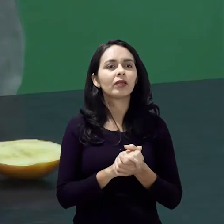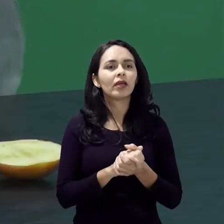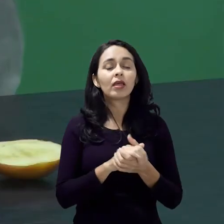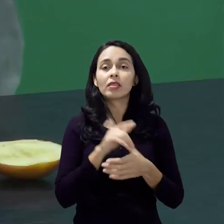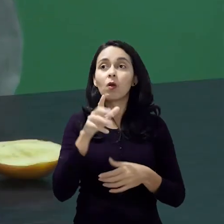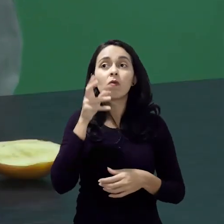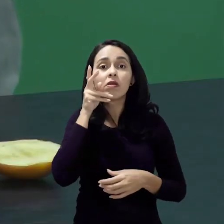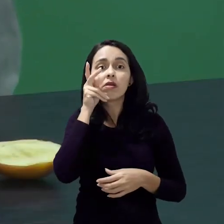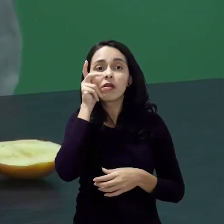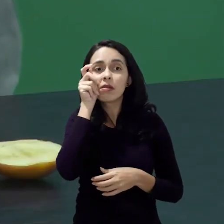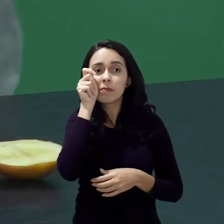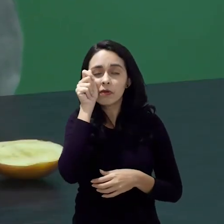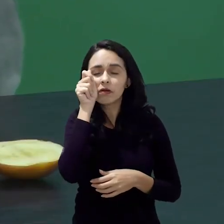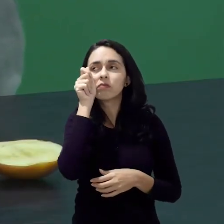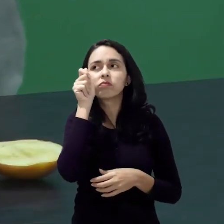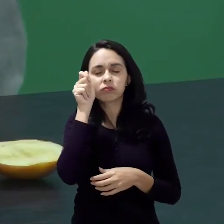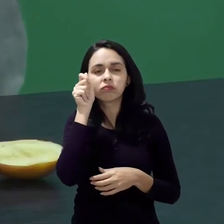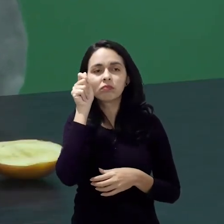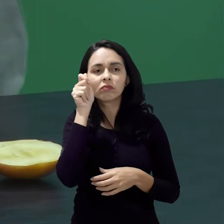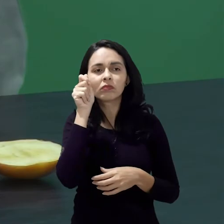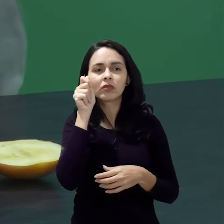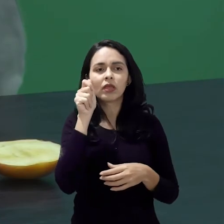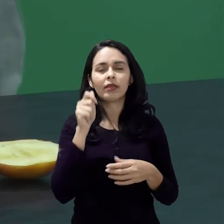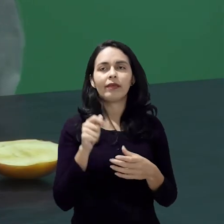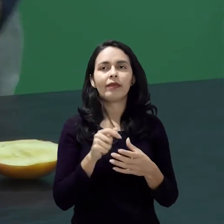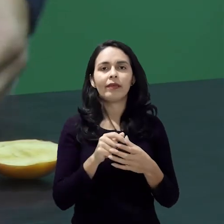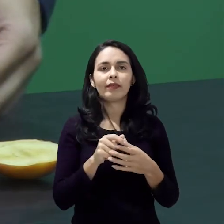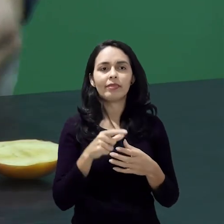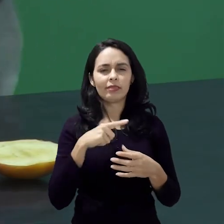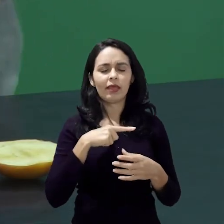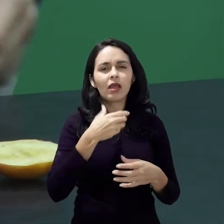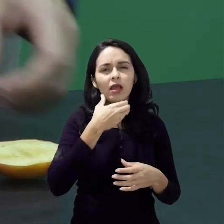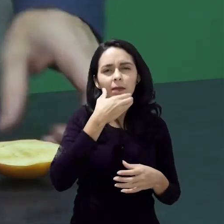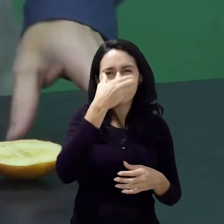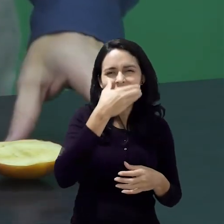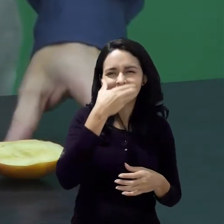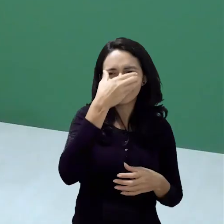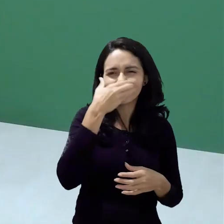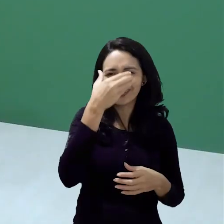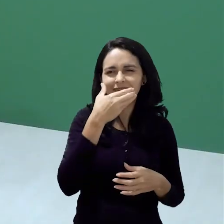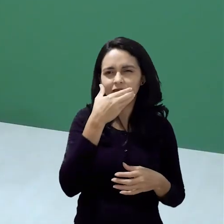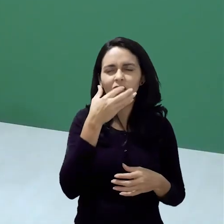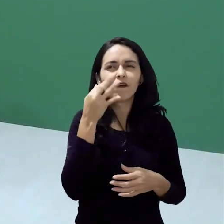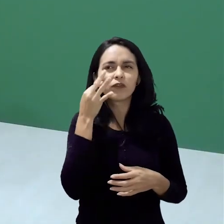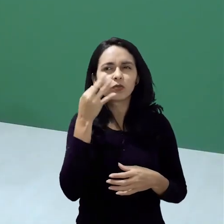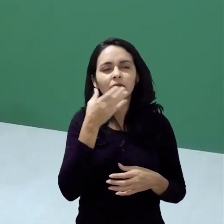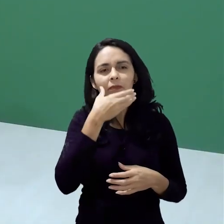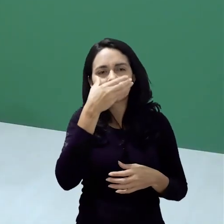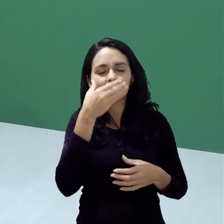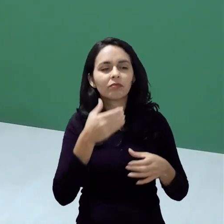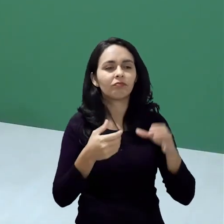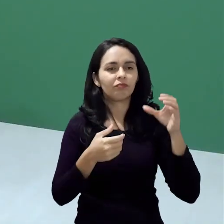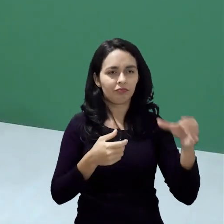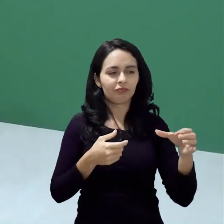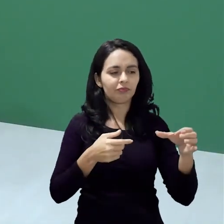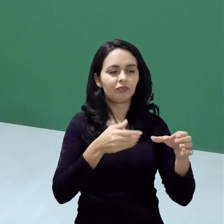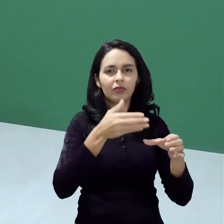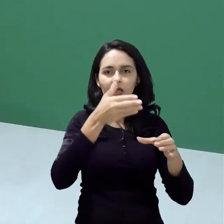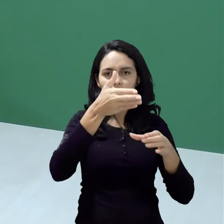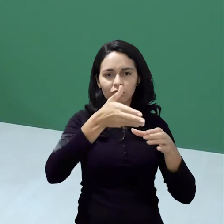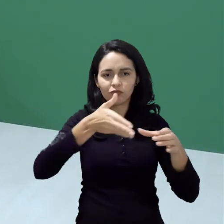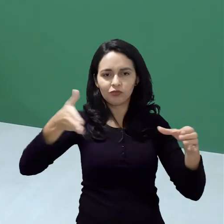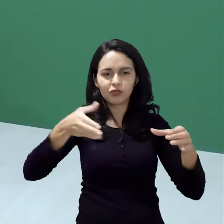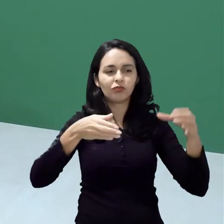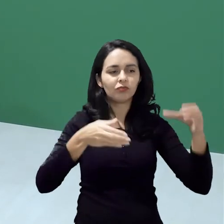antioxidantes esse limão ele eu coloquei eu utilizei aqui a maçã